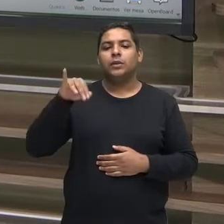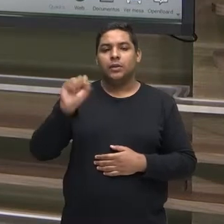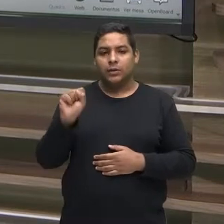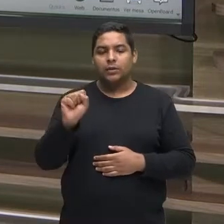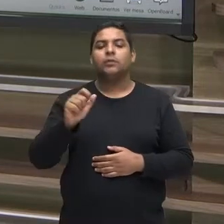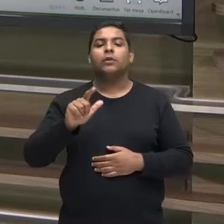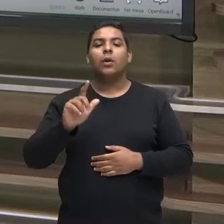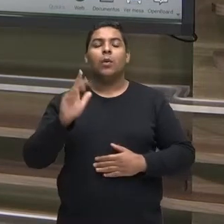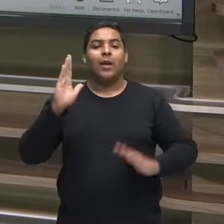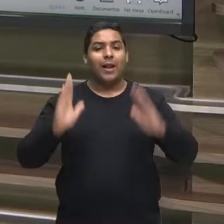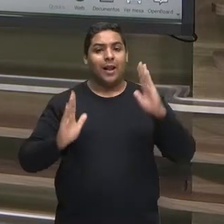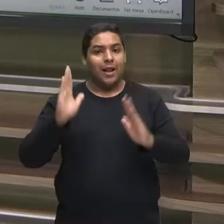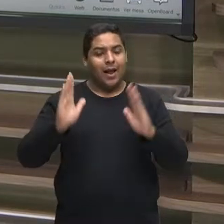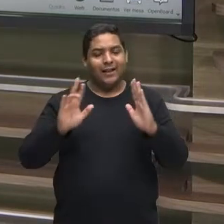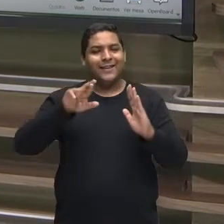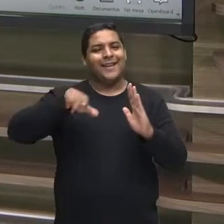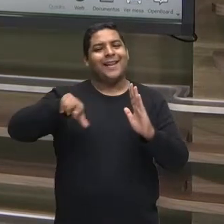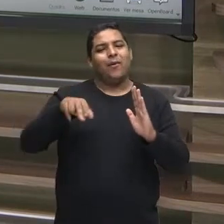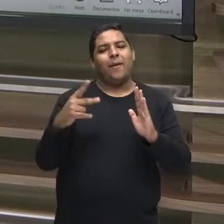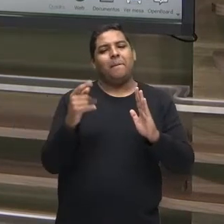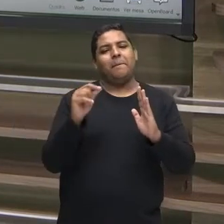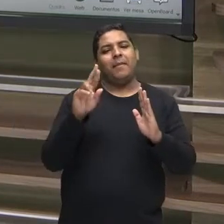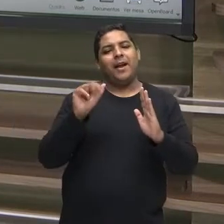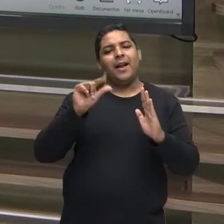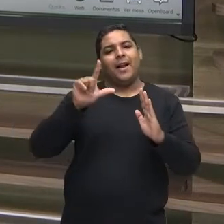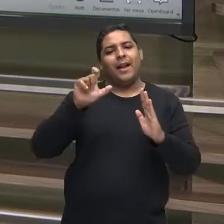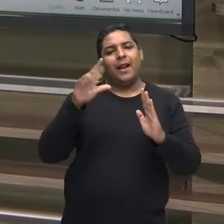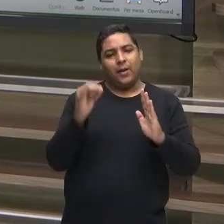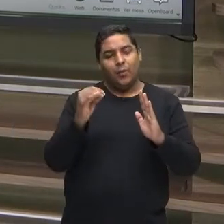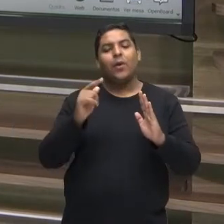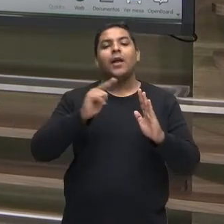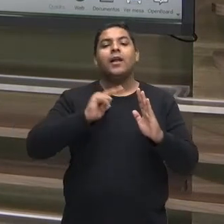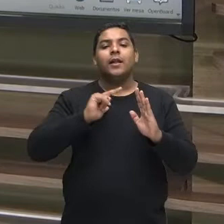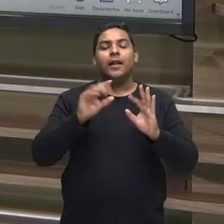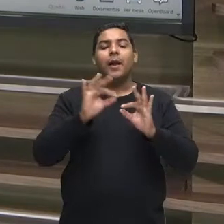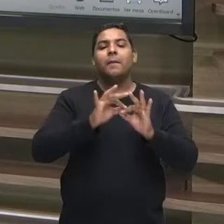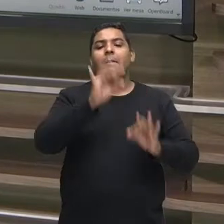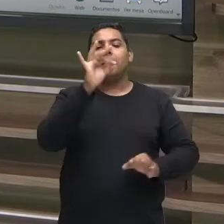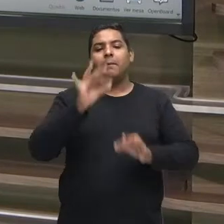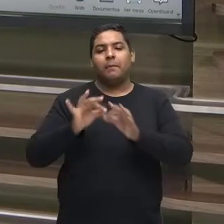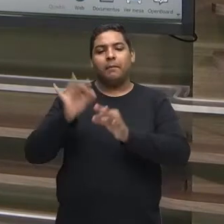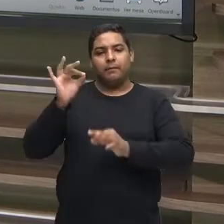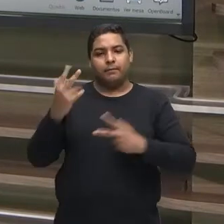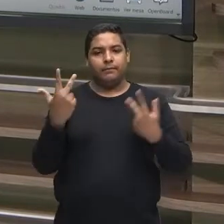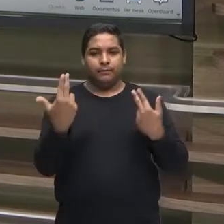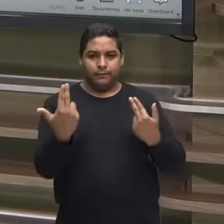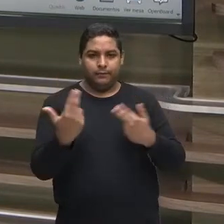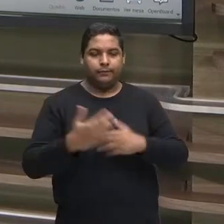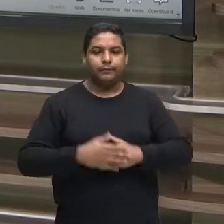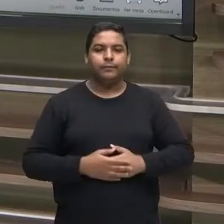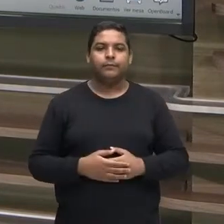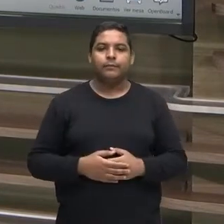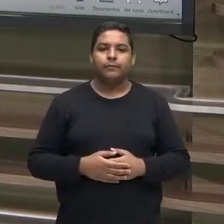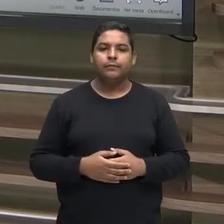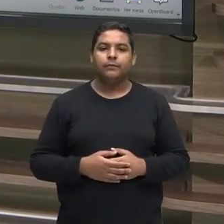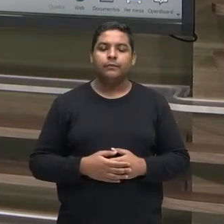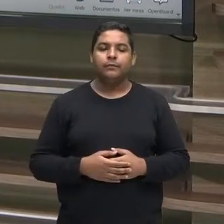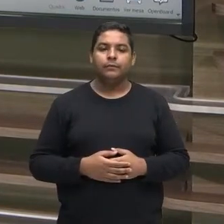os lados não paralelos possuem a mesma medida. Nós temos o